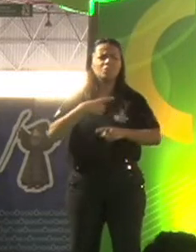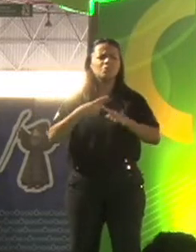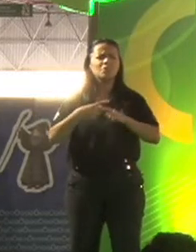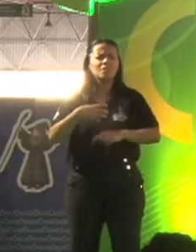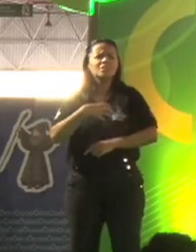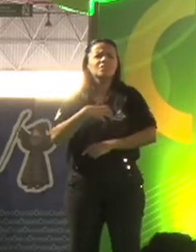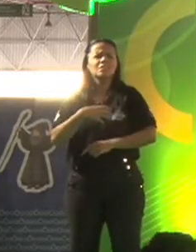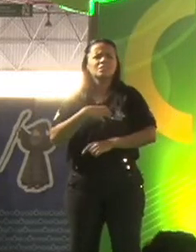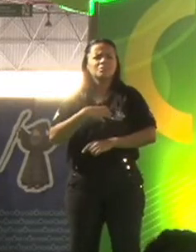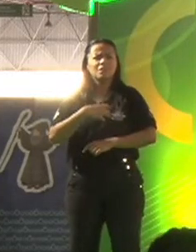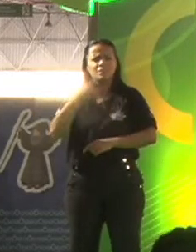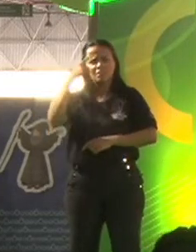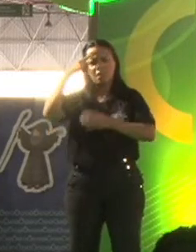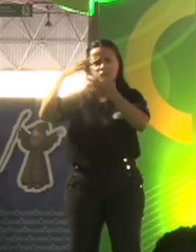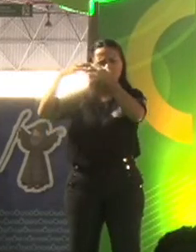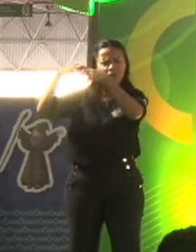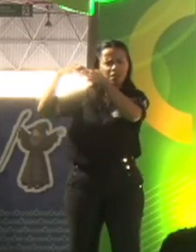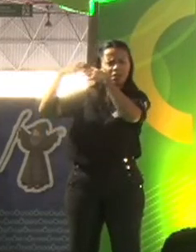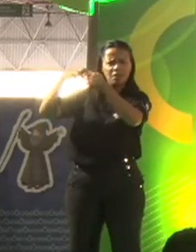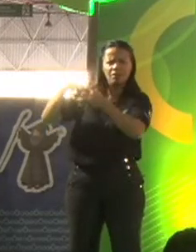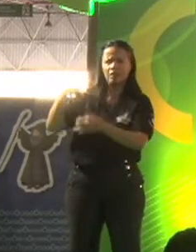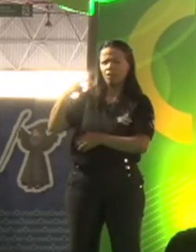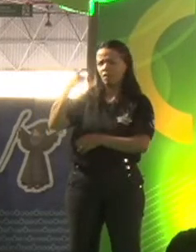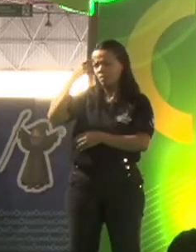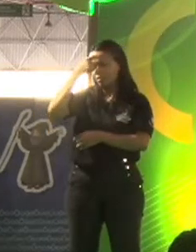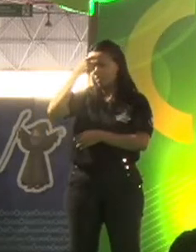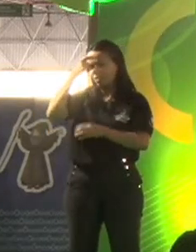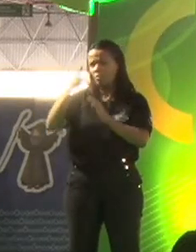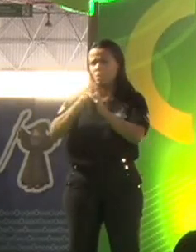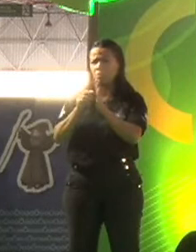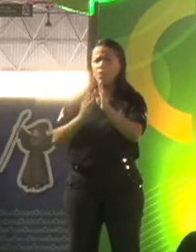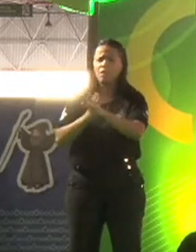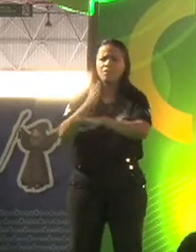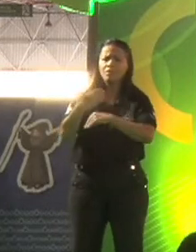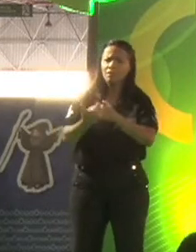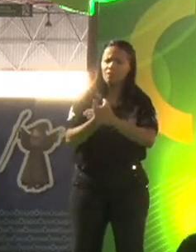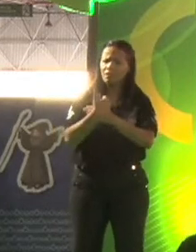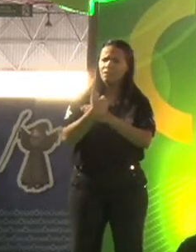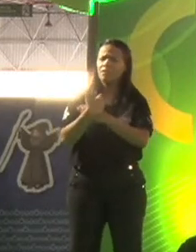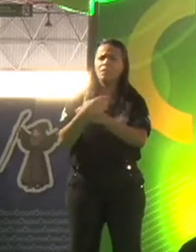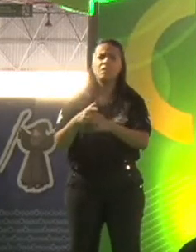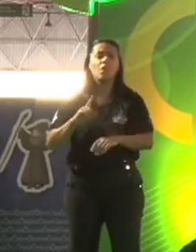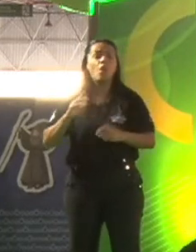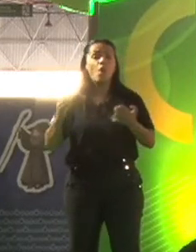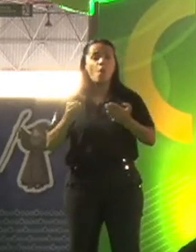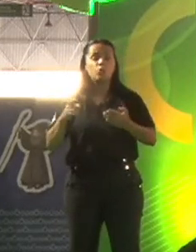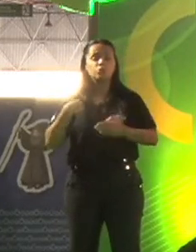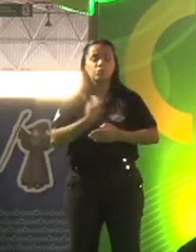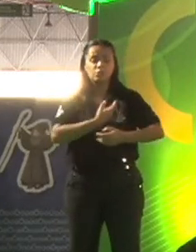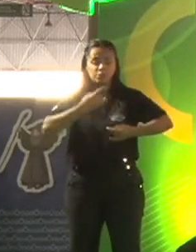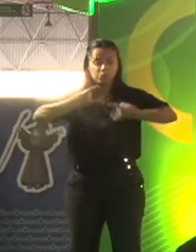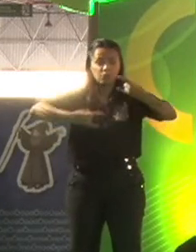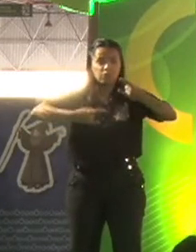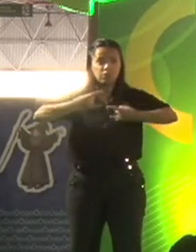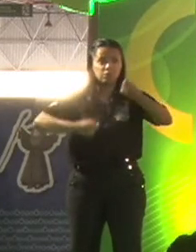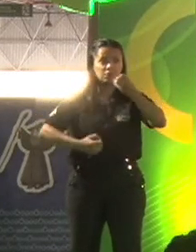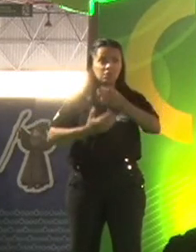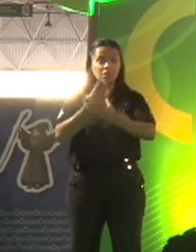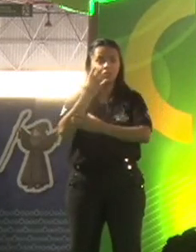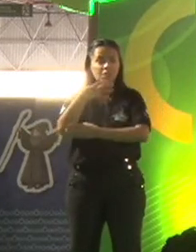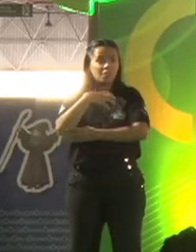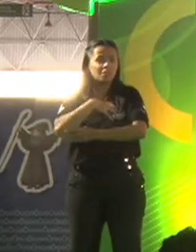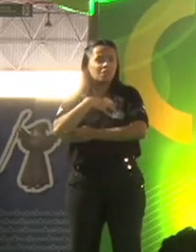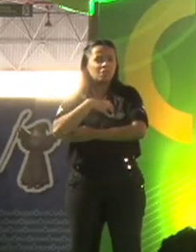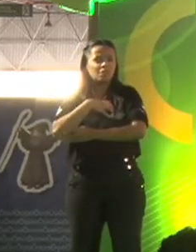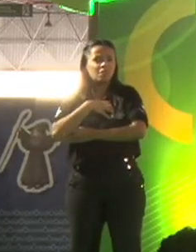é racionalização em cima dessas entradas e saídas e hoje os robôs que a gente cria que são afetivos